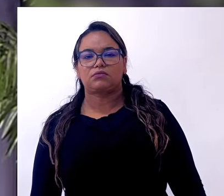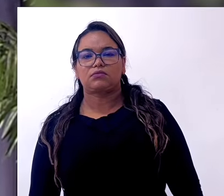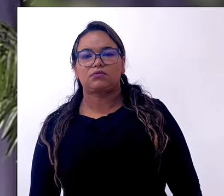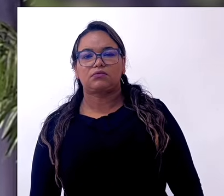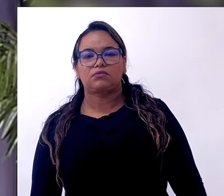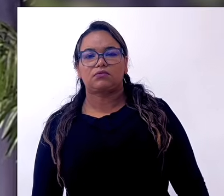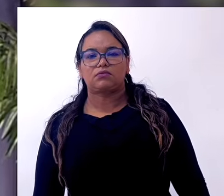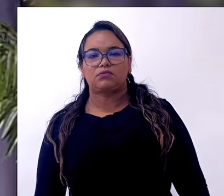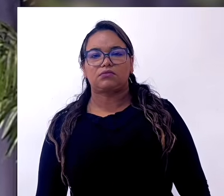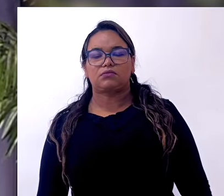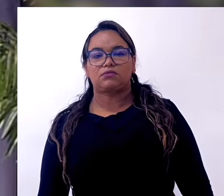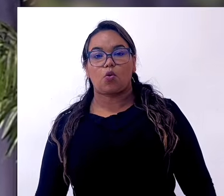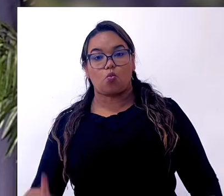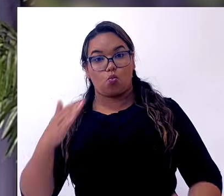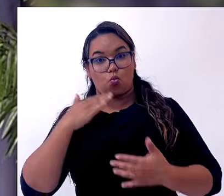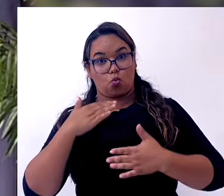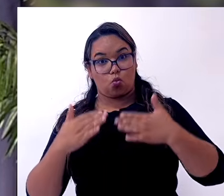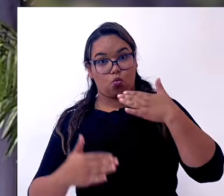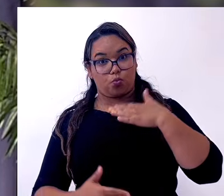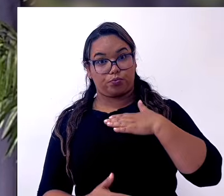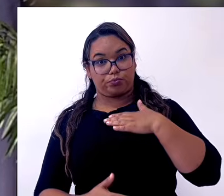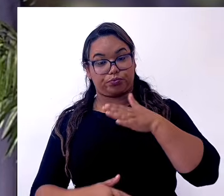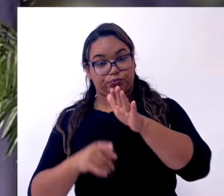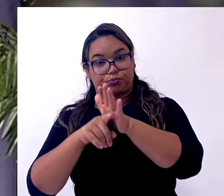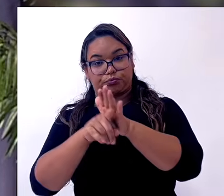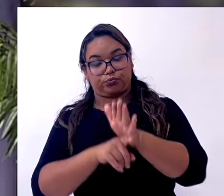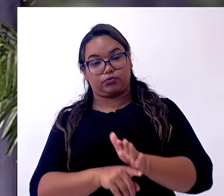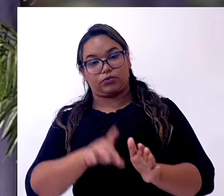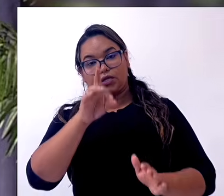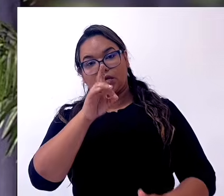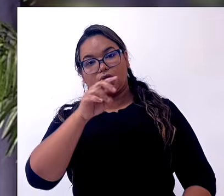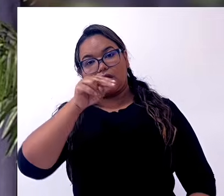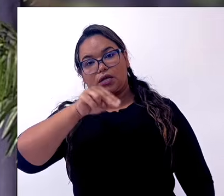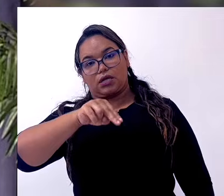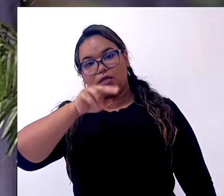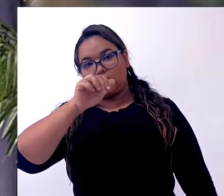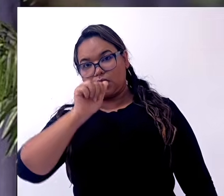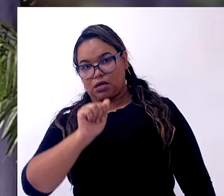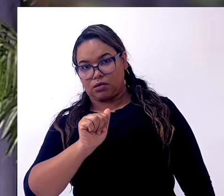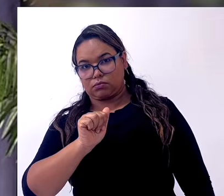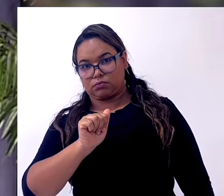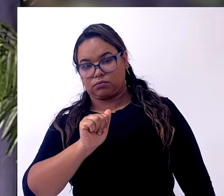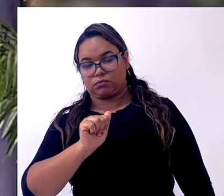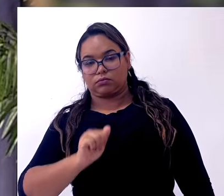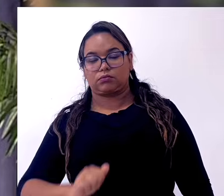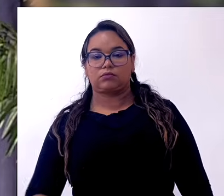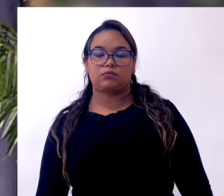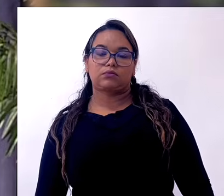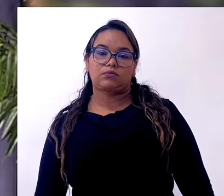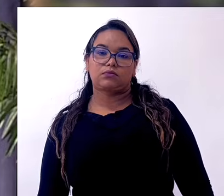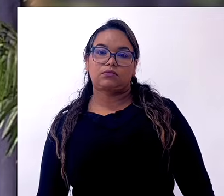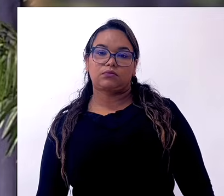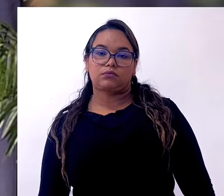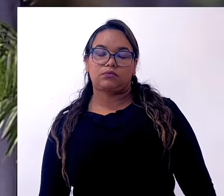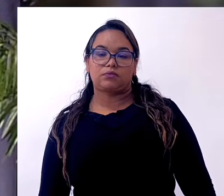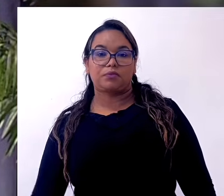Então aqui estão 4 aeronaves. Nenhuma peça foi encontrada, exceto aquelas das Torres Gêmeas.